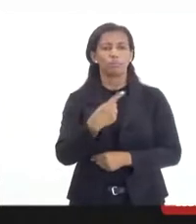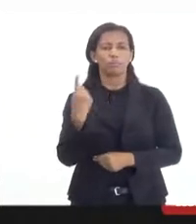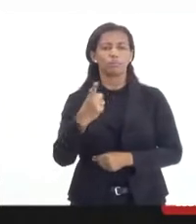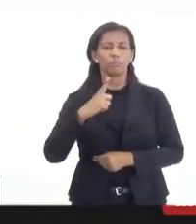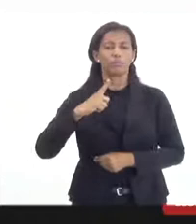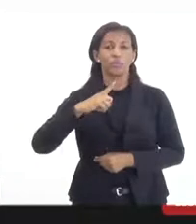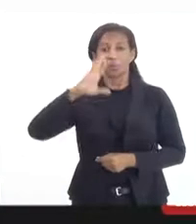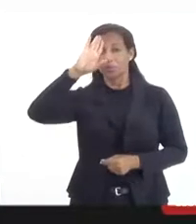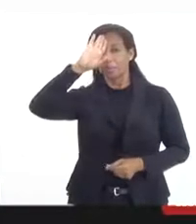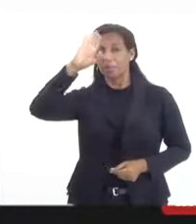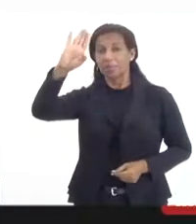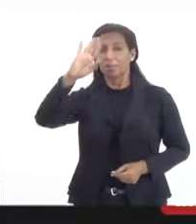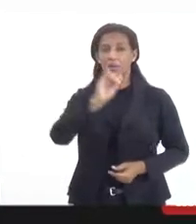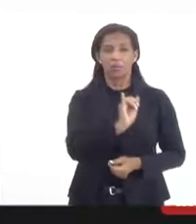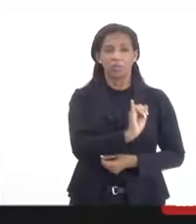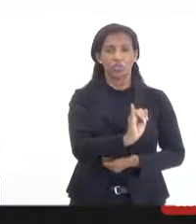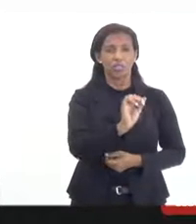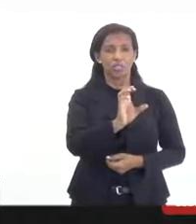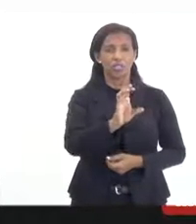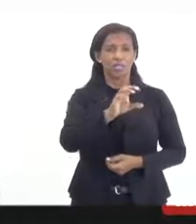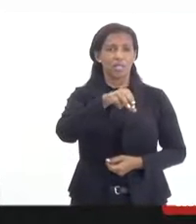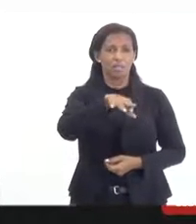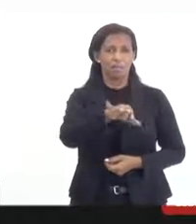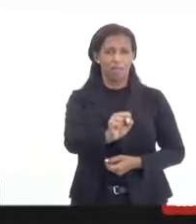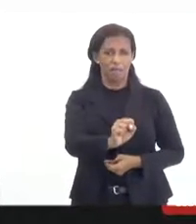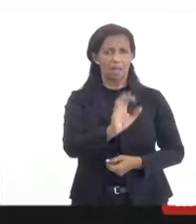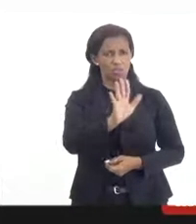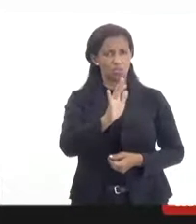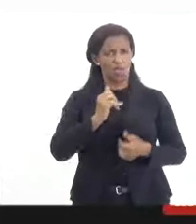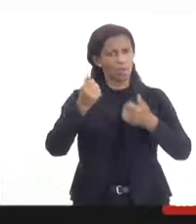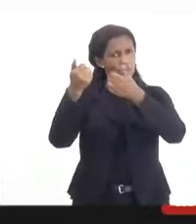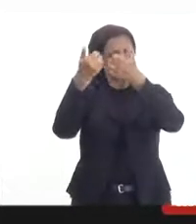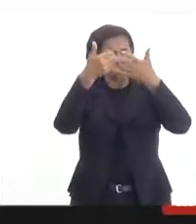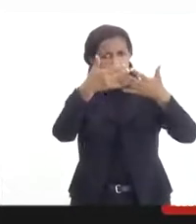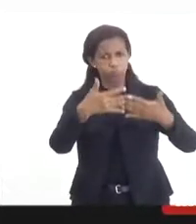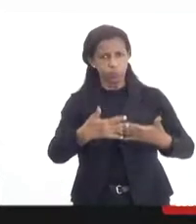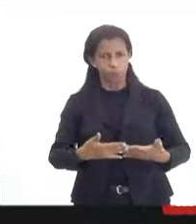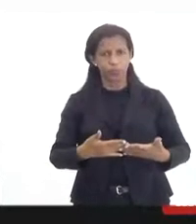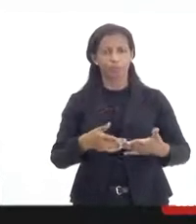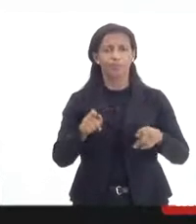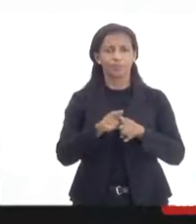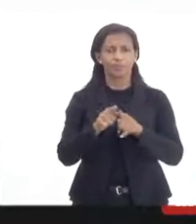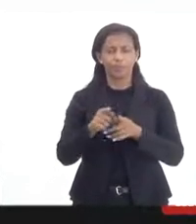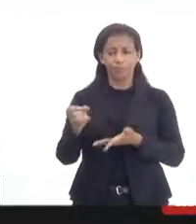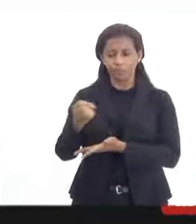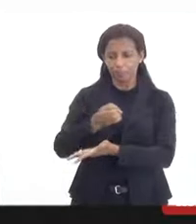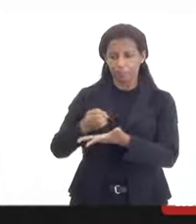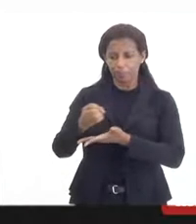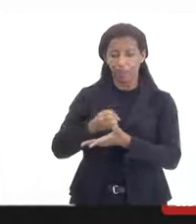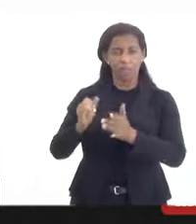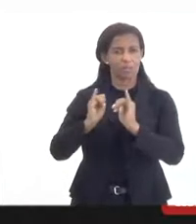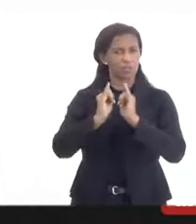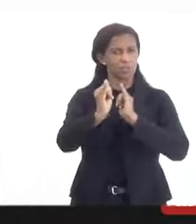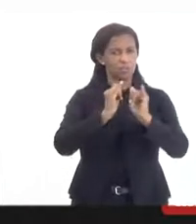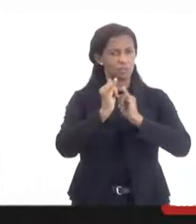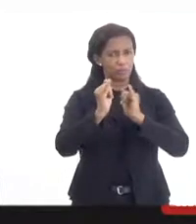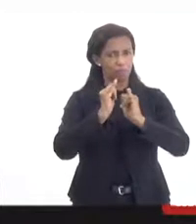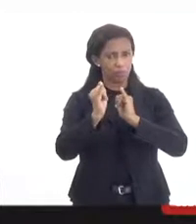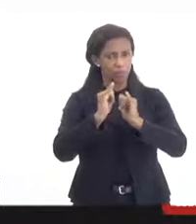de CMS propriamente dito, a gente quantifica aqui com base também nos dados que são cotejados